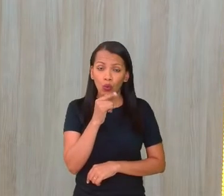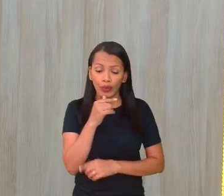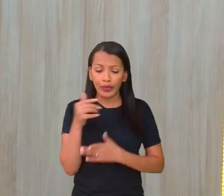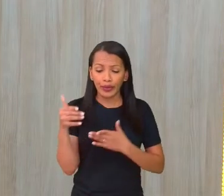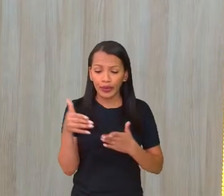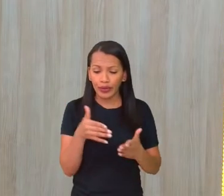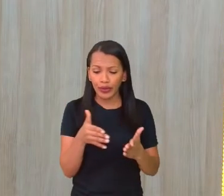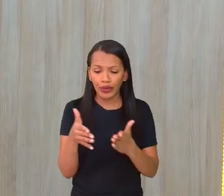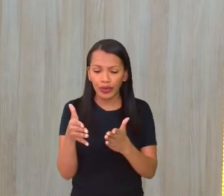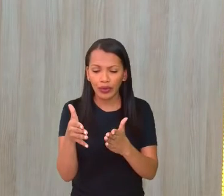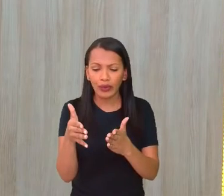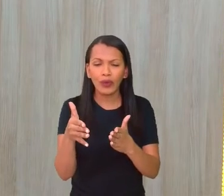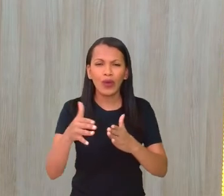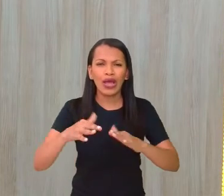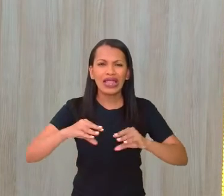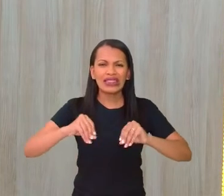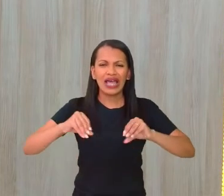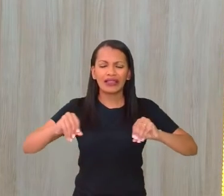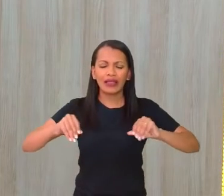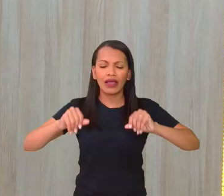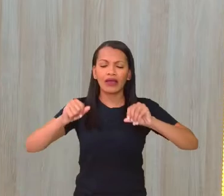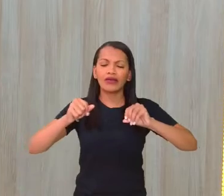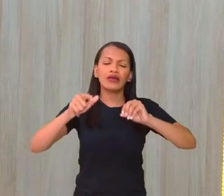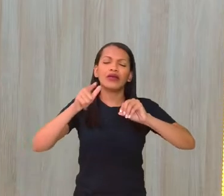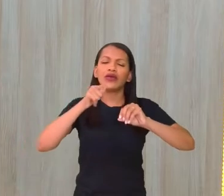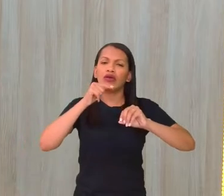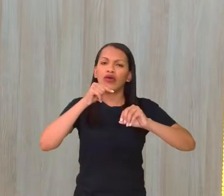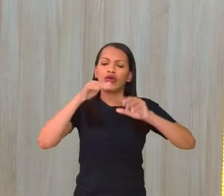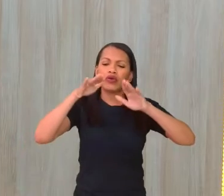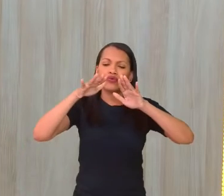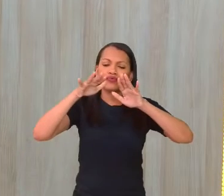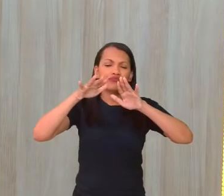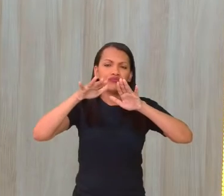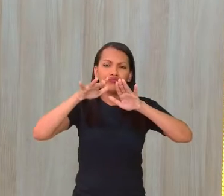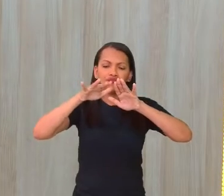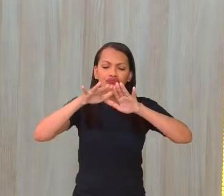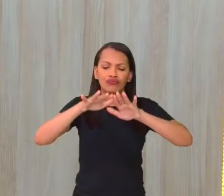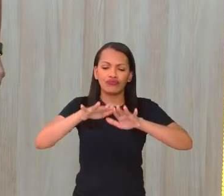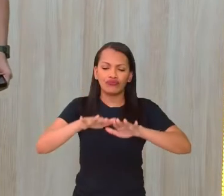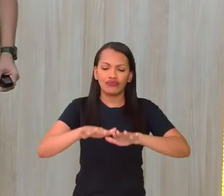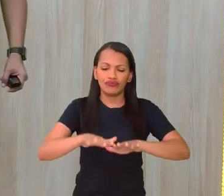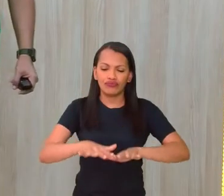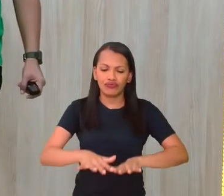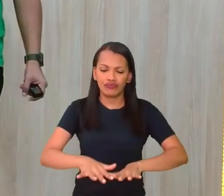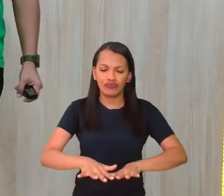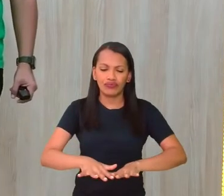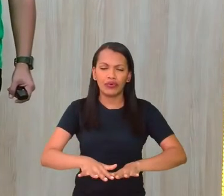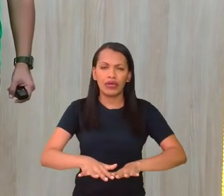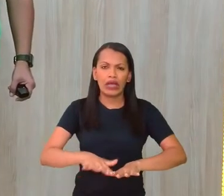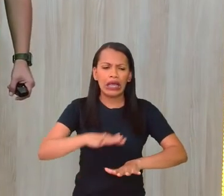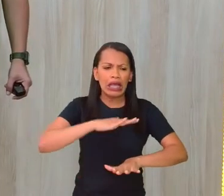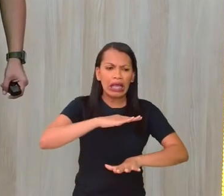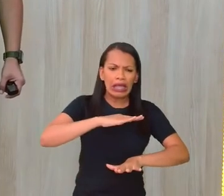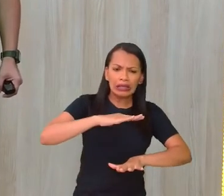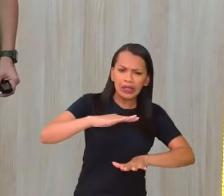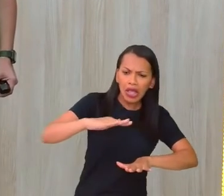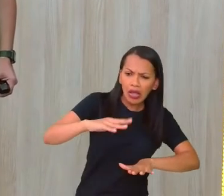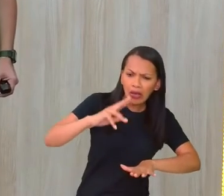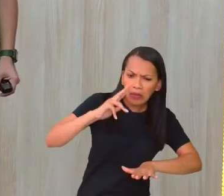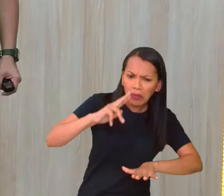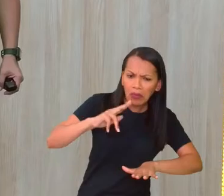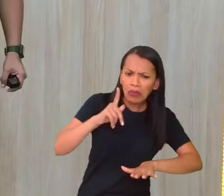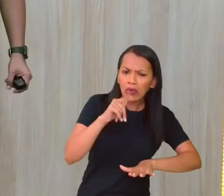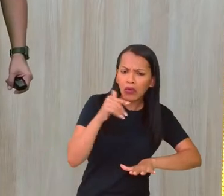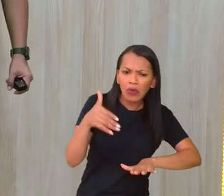de existir. Ele vai estar existindo ainda o quê? No nível freático, tá? Que é uma medida, né, para diminuir a